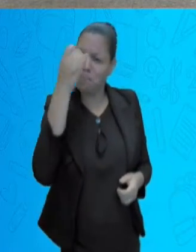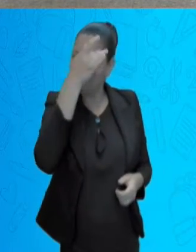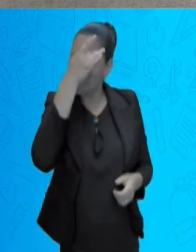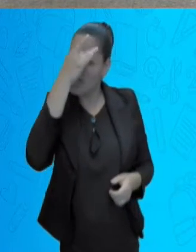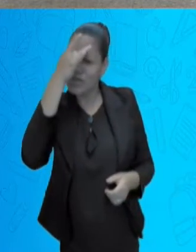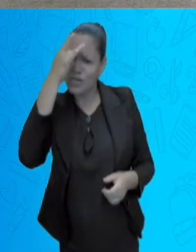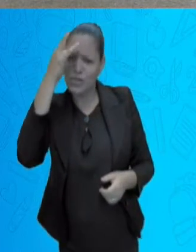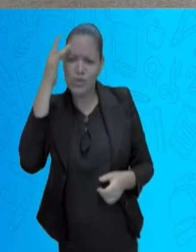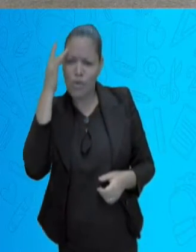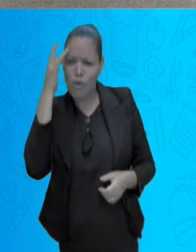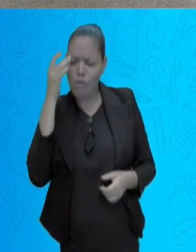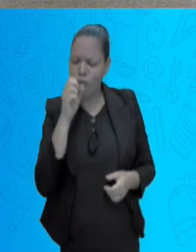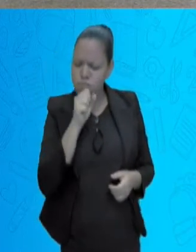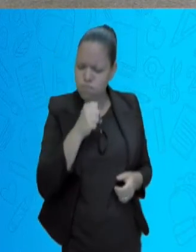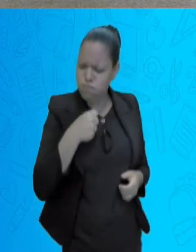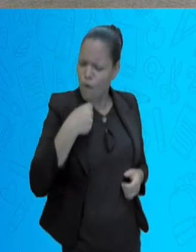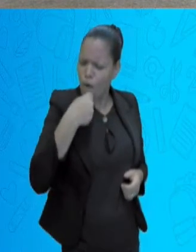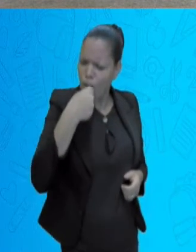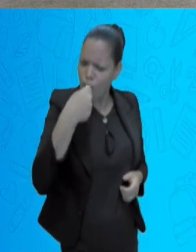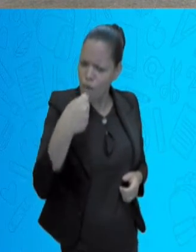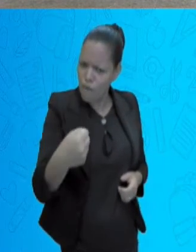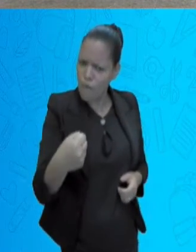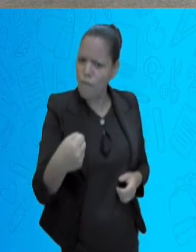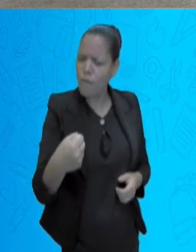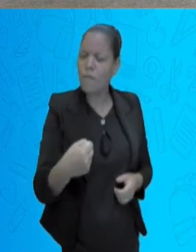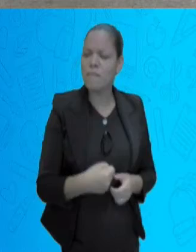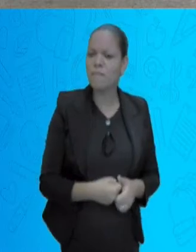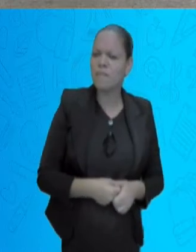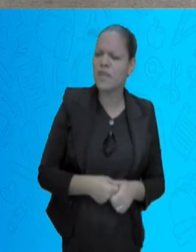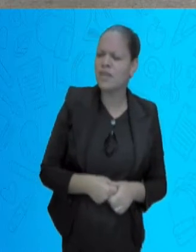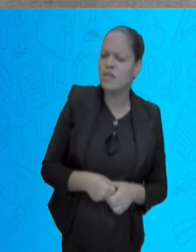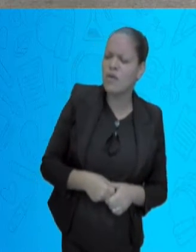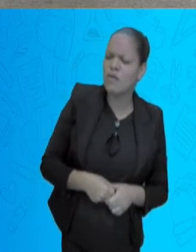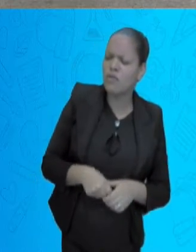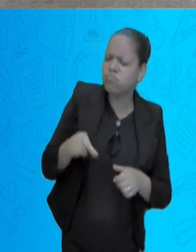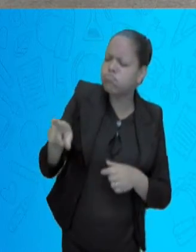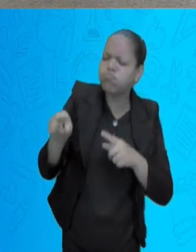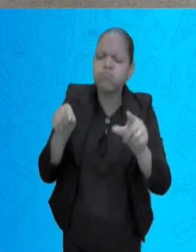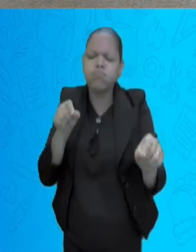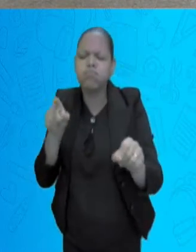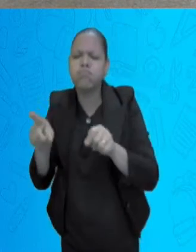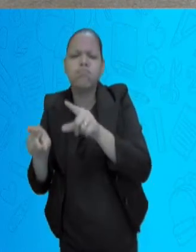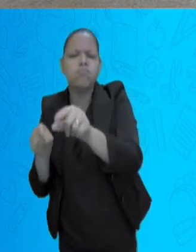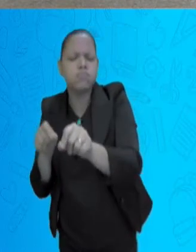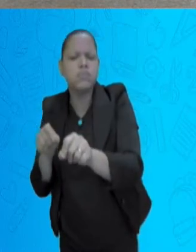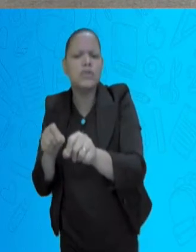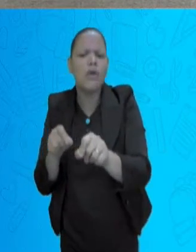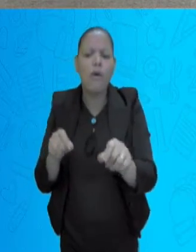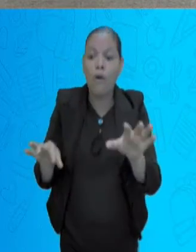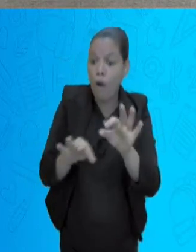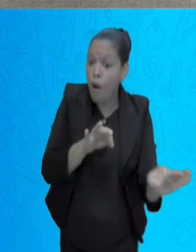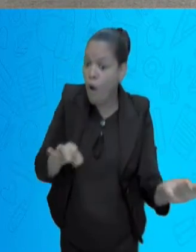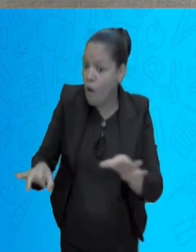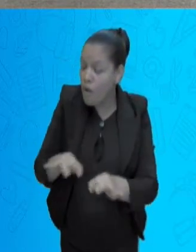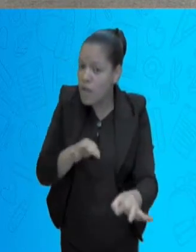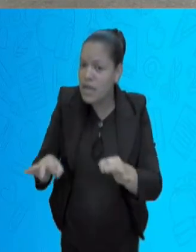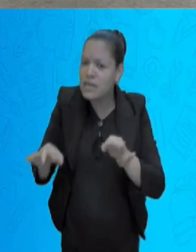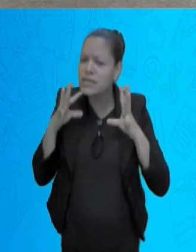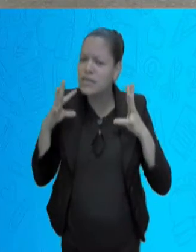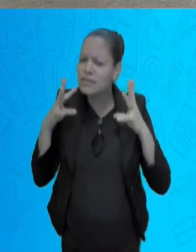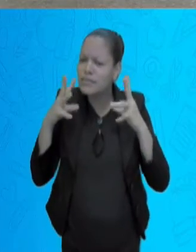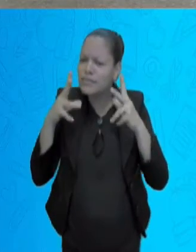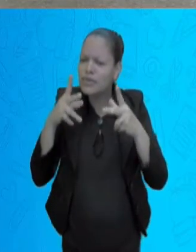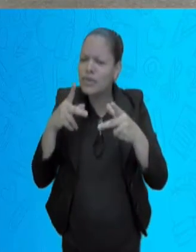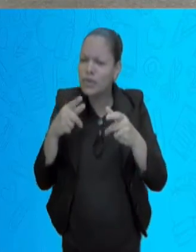colheu todas as informações, que organizou, que teve o critério de se tornar